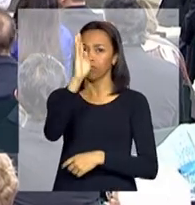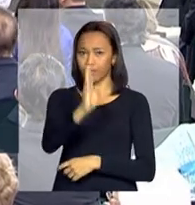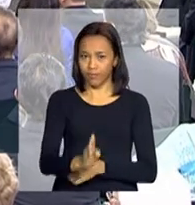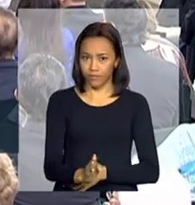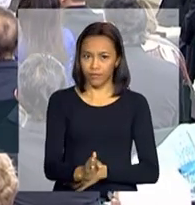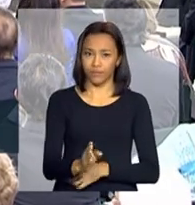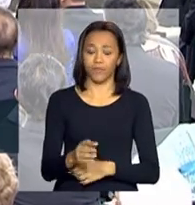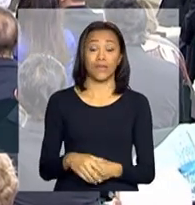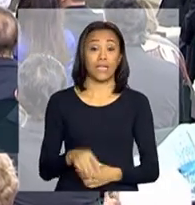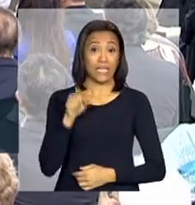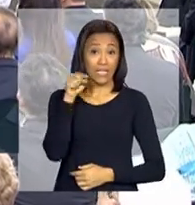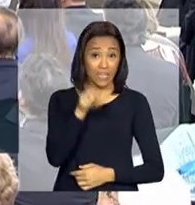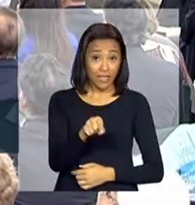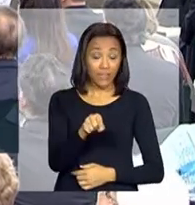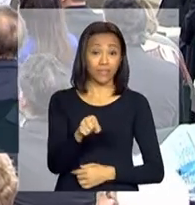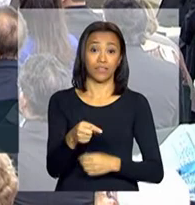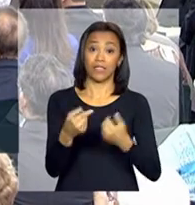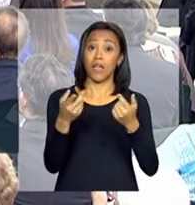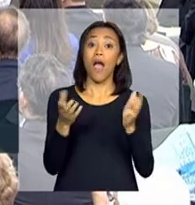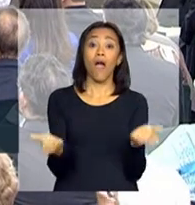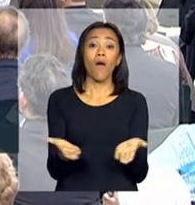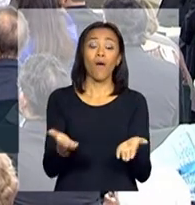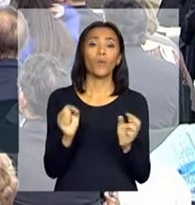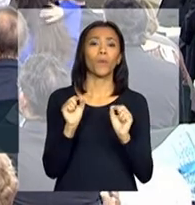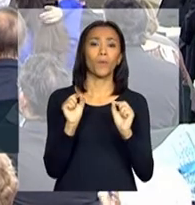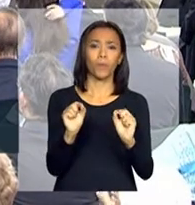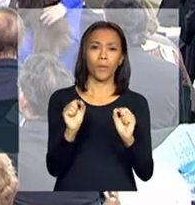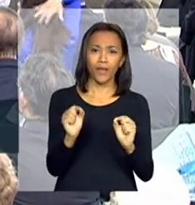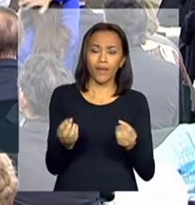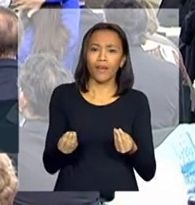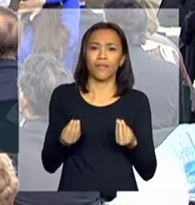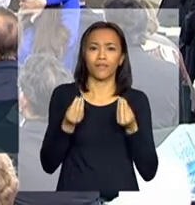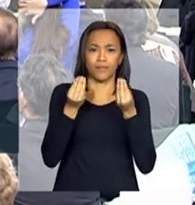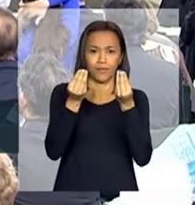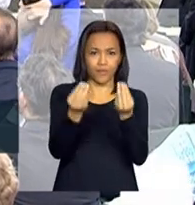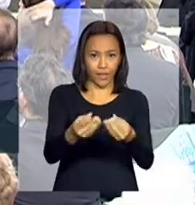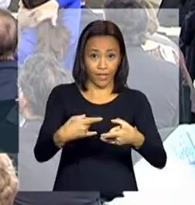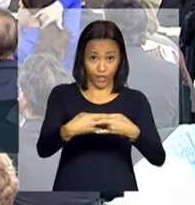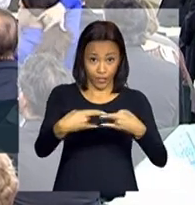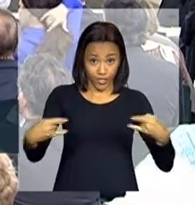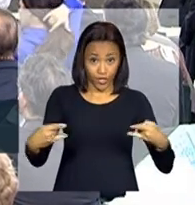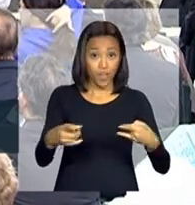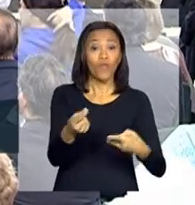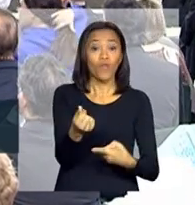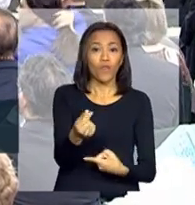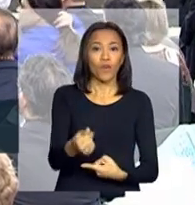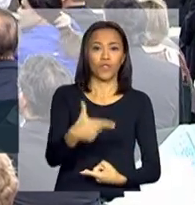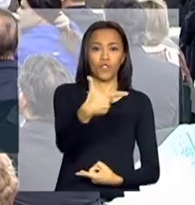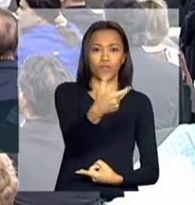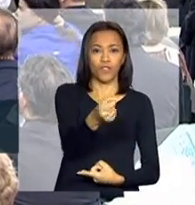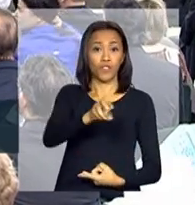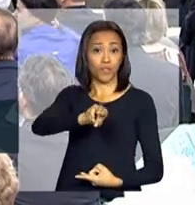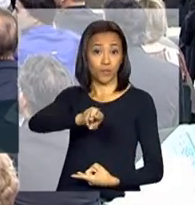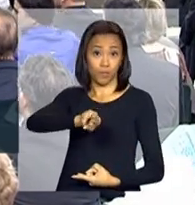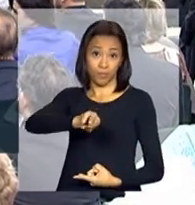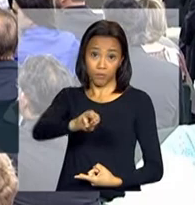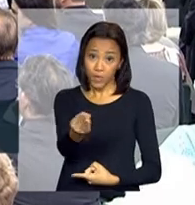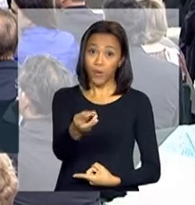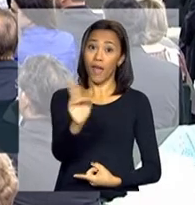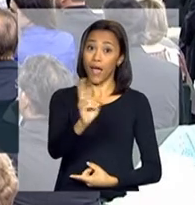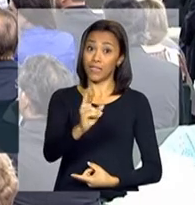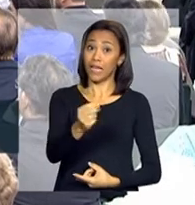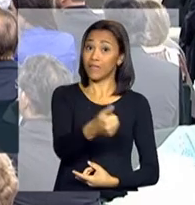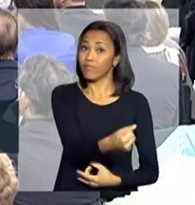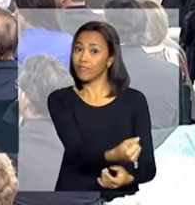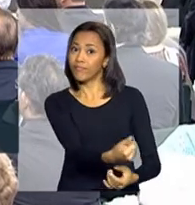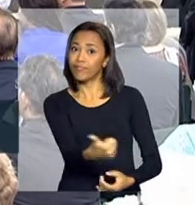Brasil e Neste contexto procederemos agora a entrega de cheques do valor de 20 mil reais aos 10